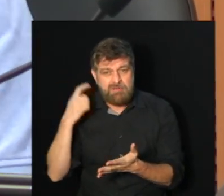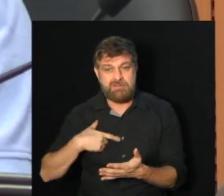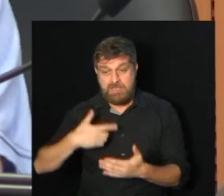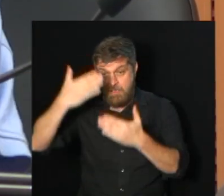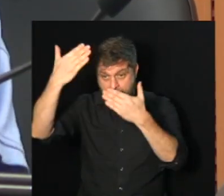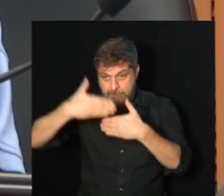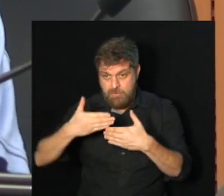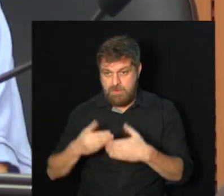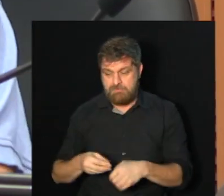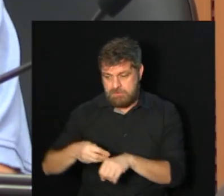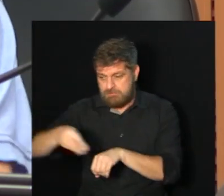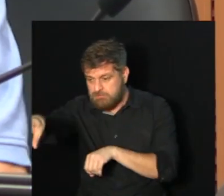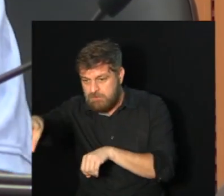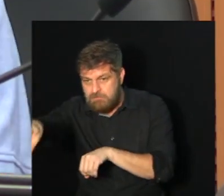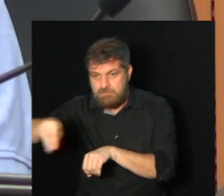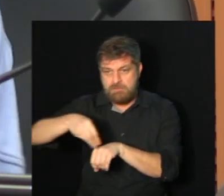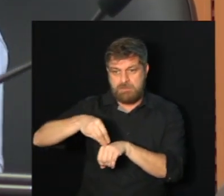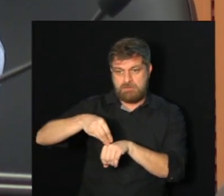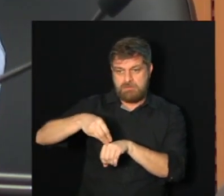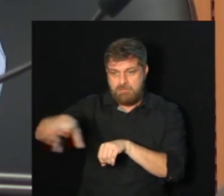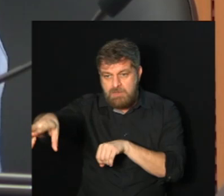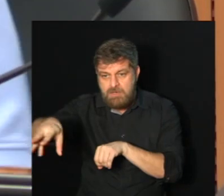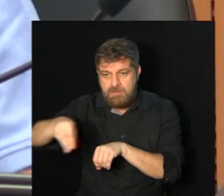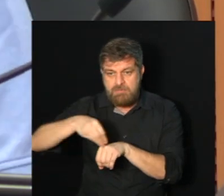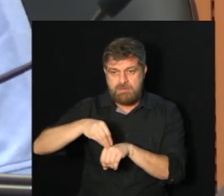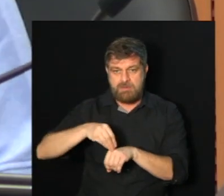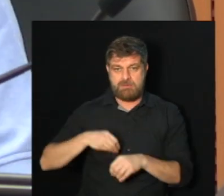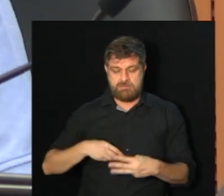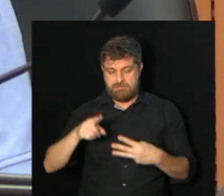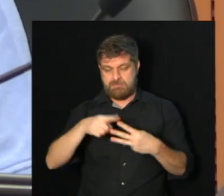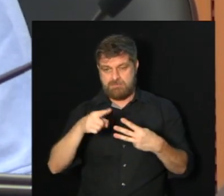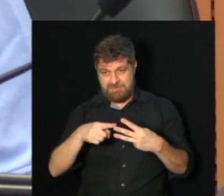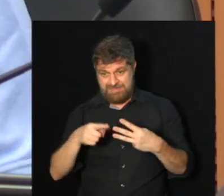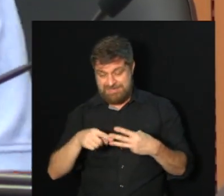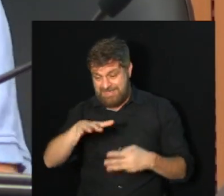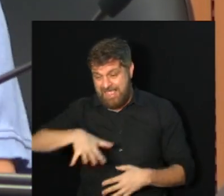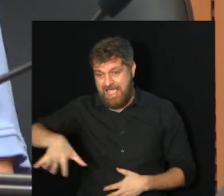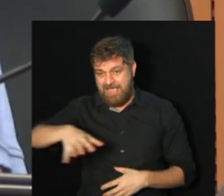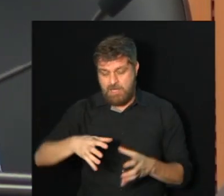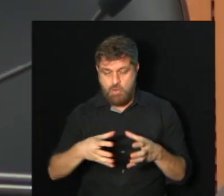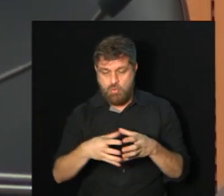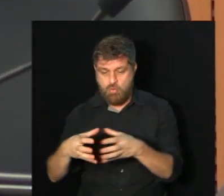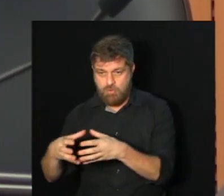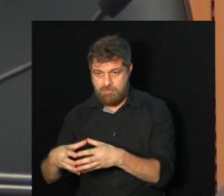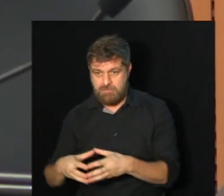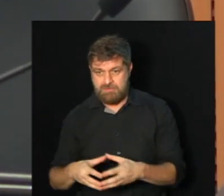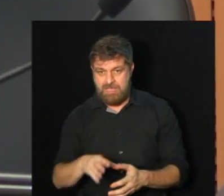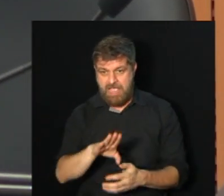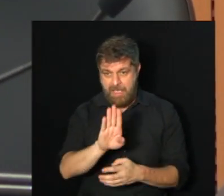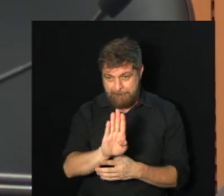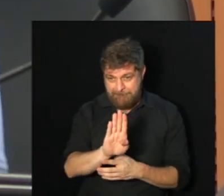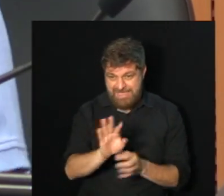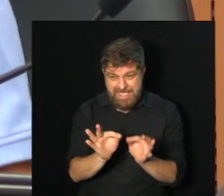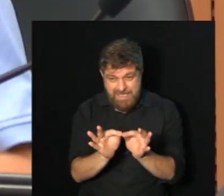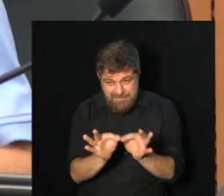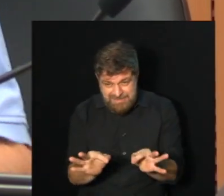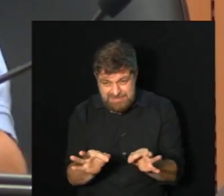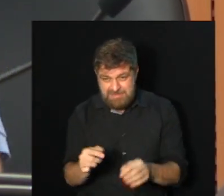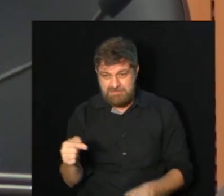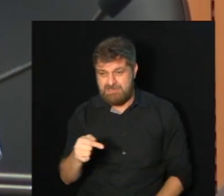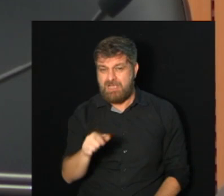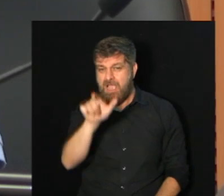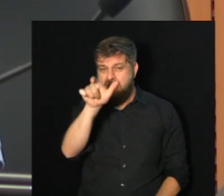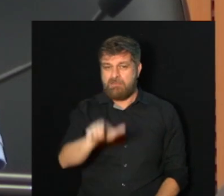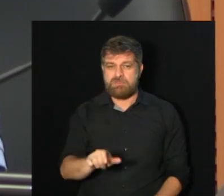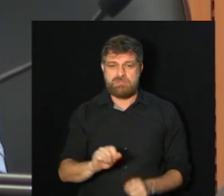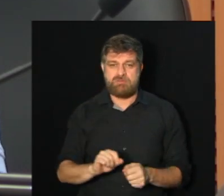transmissão. São três classes de radioamadores. A classe B, que é a mais simples, né, que você faz